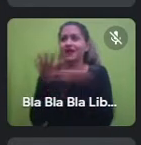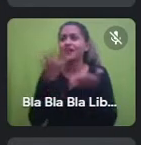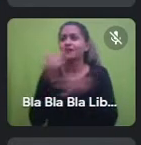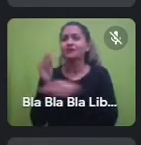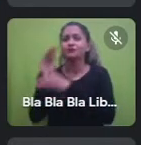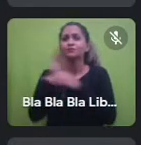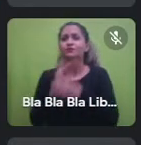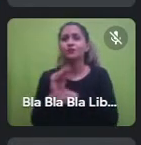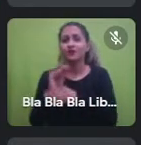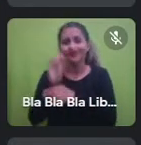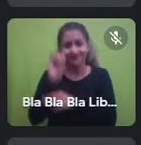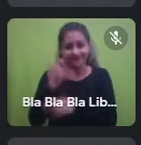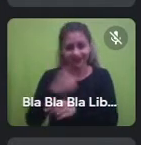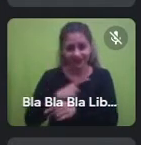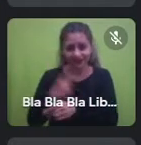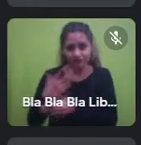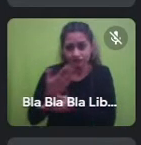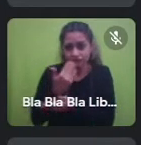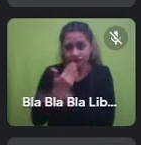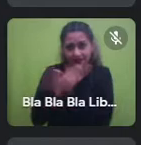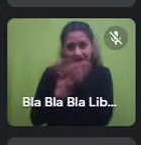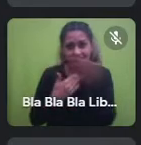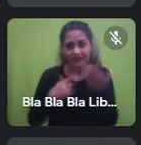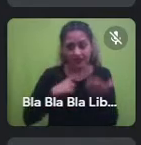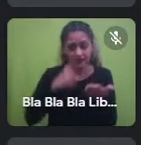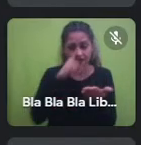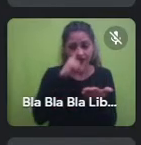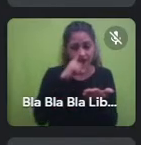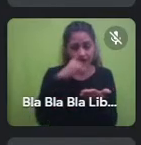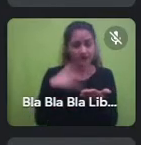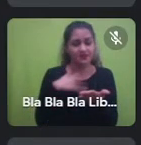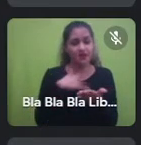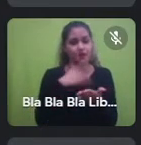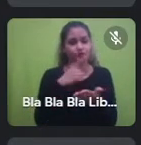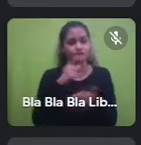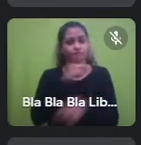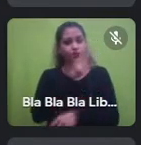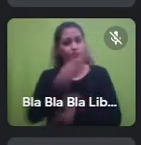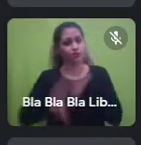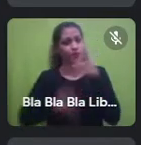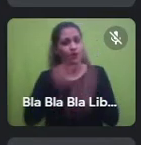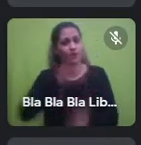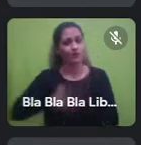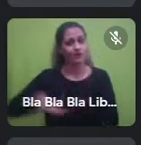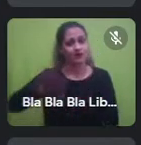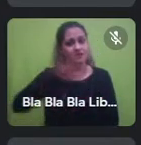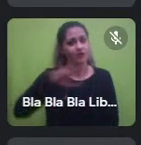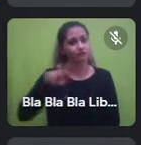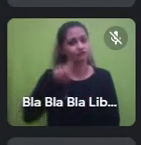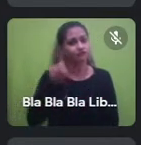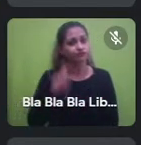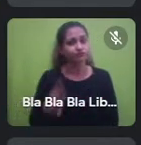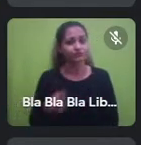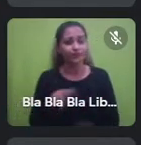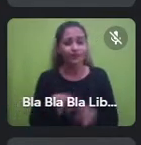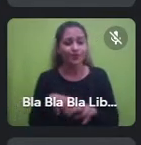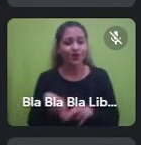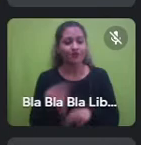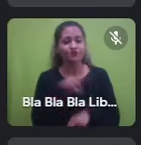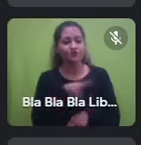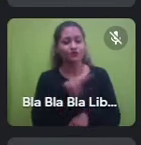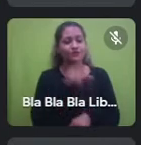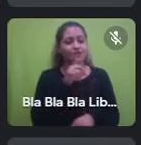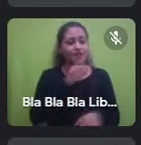que for gerado? Existe risco à saúde pública, né, decorrente do uso das